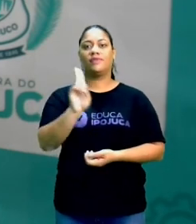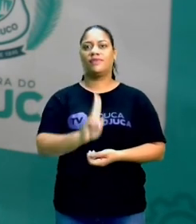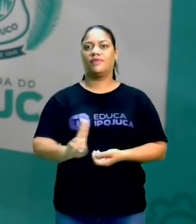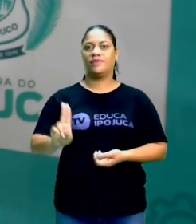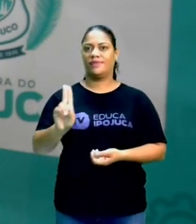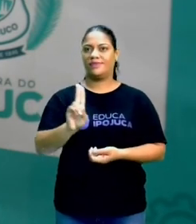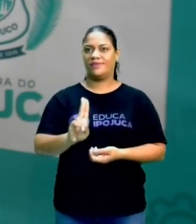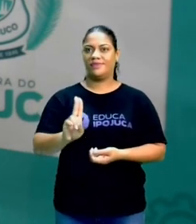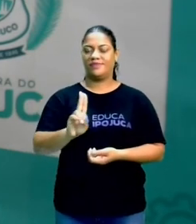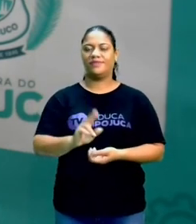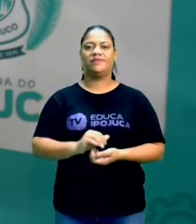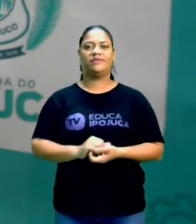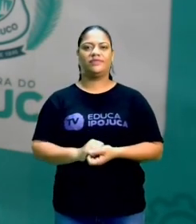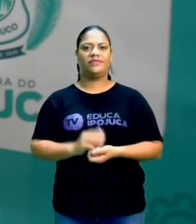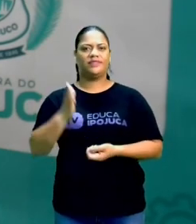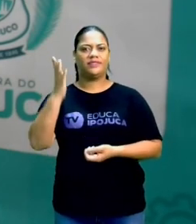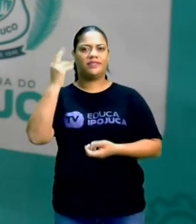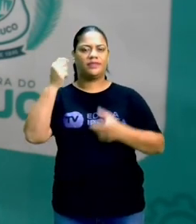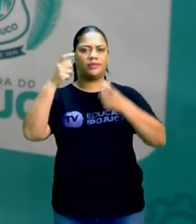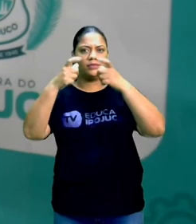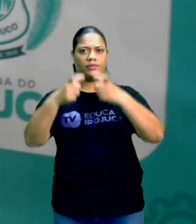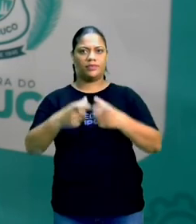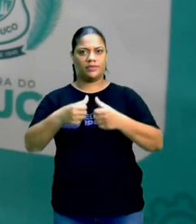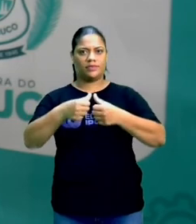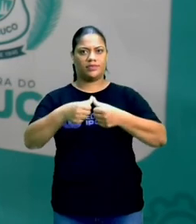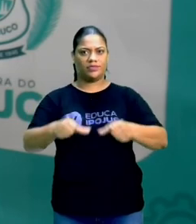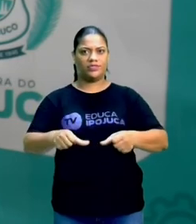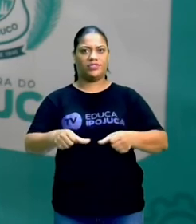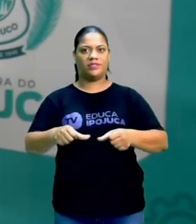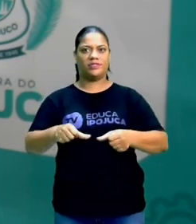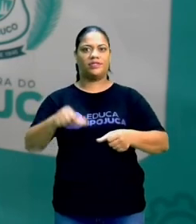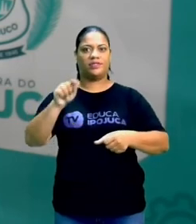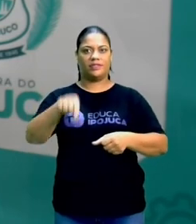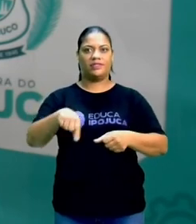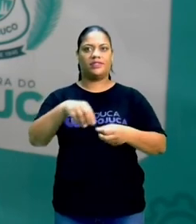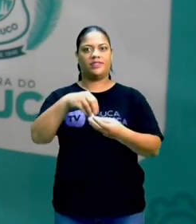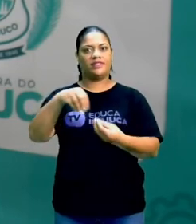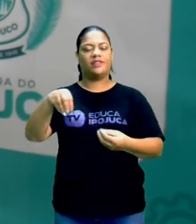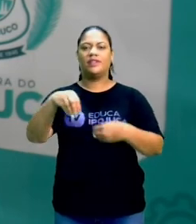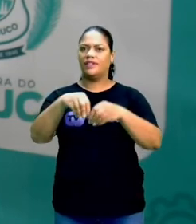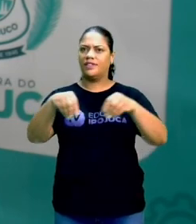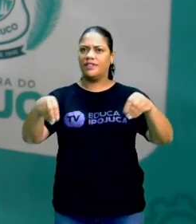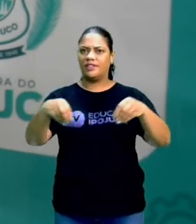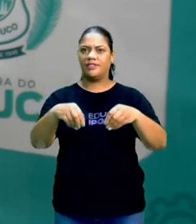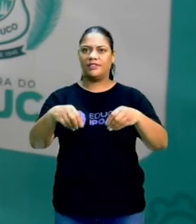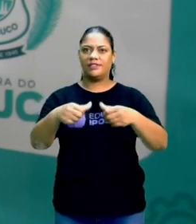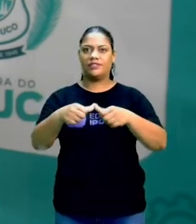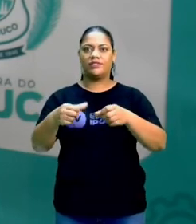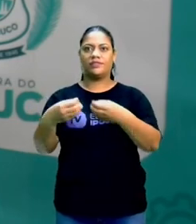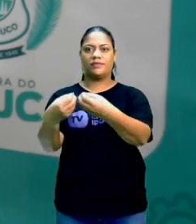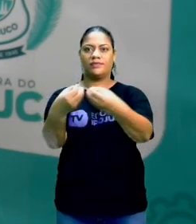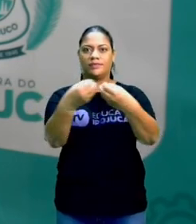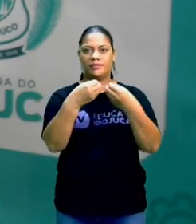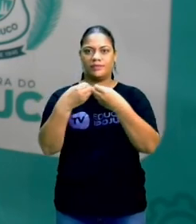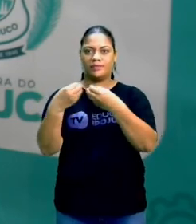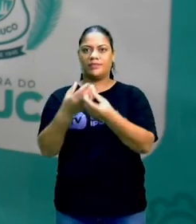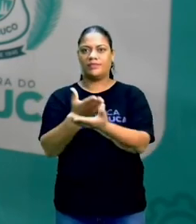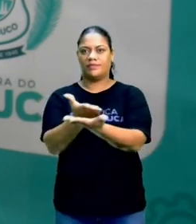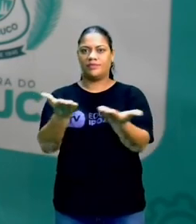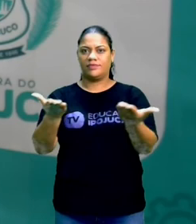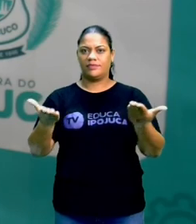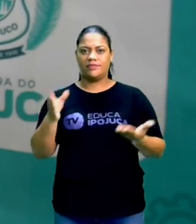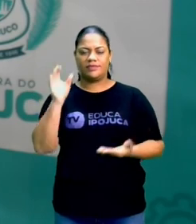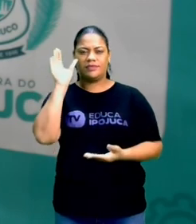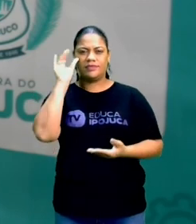lá se localizar dentro da sua configuração terrestre e ver o que está no seu entorno. Crie essa